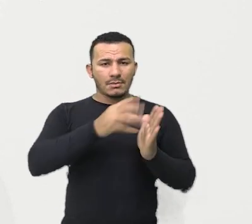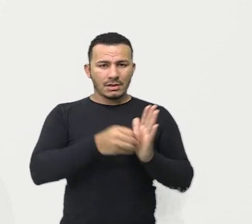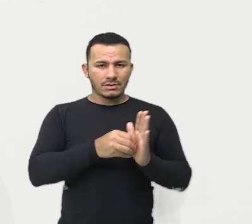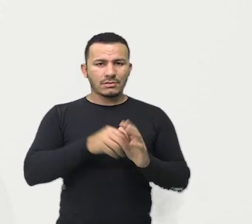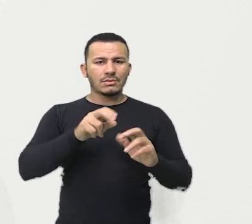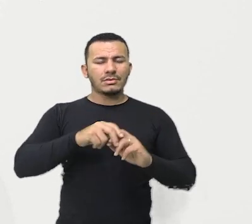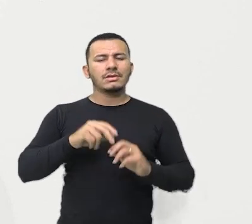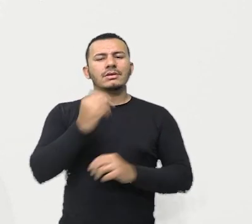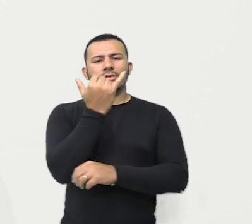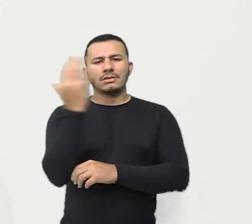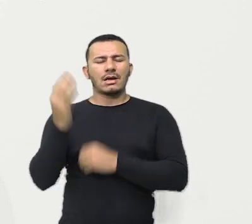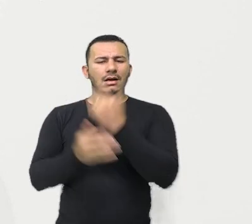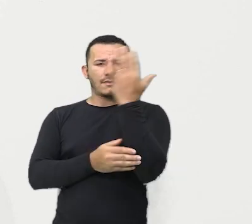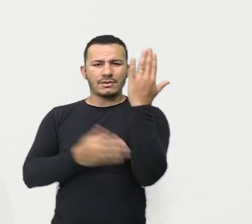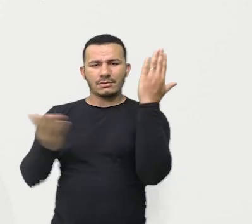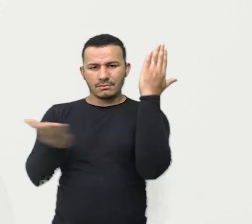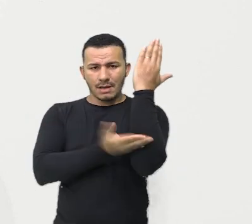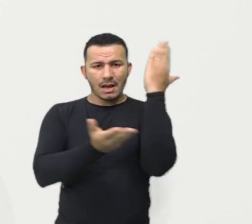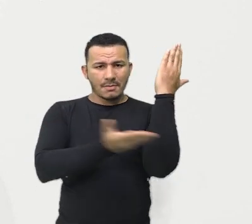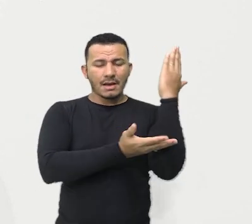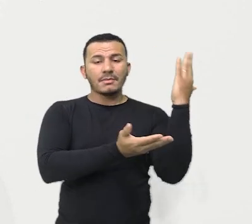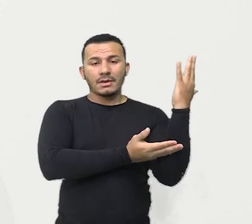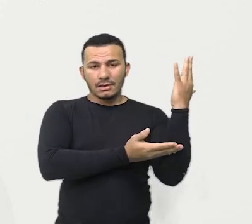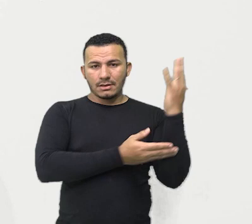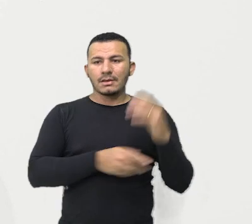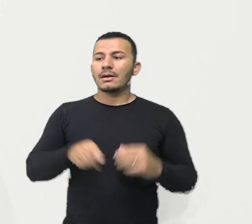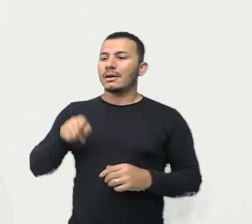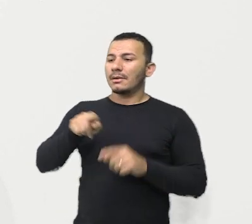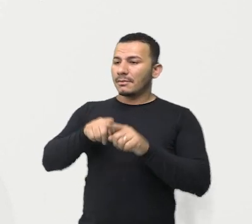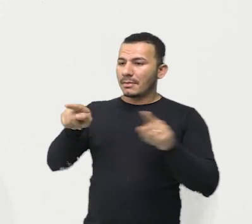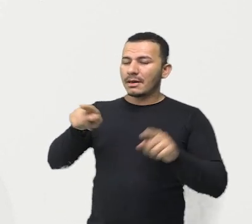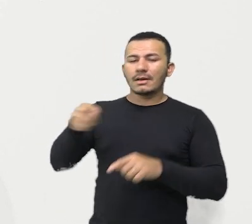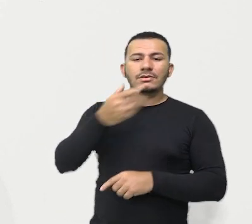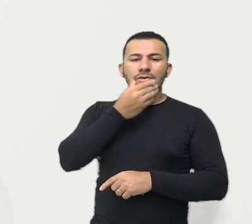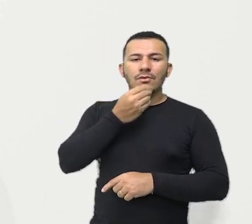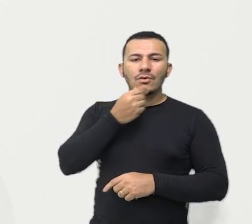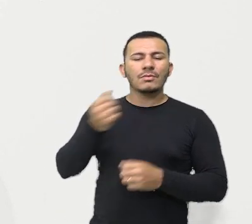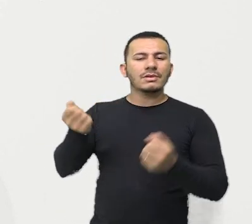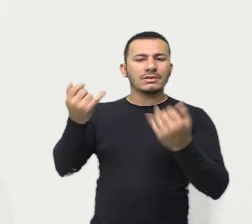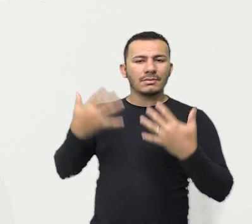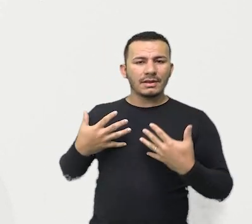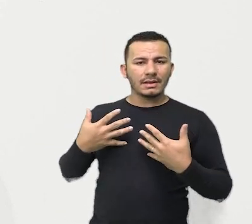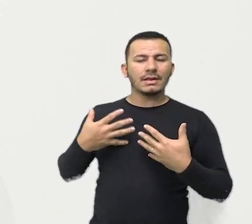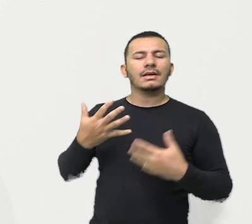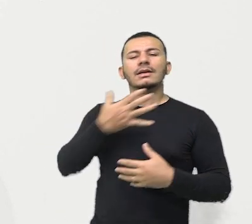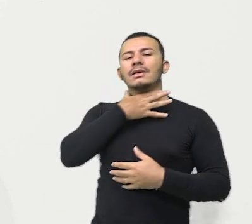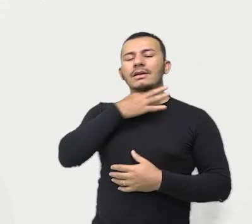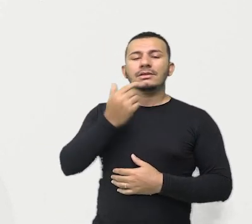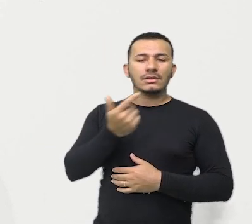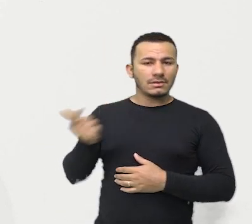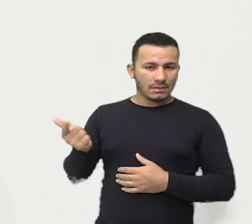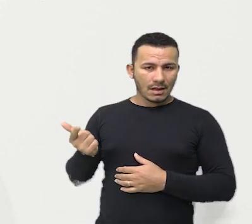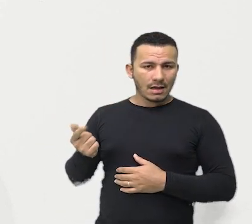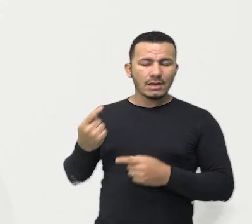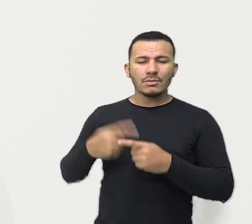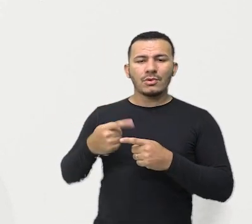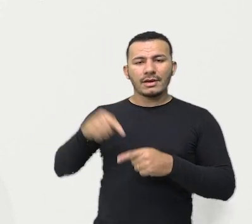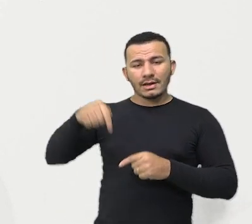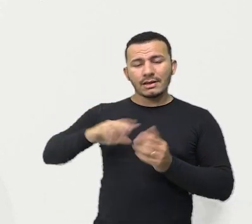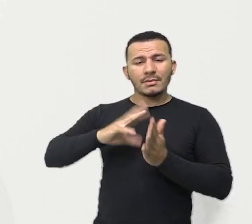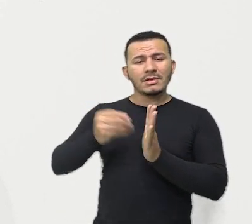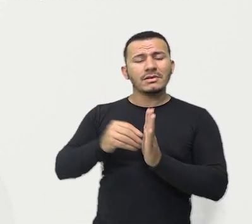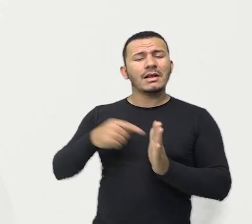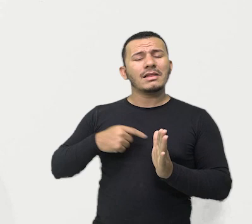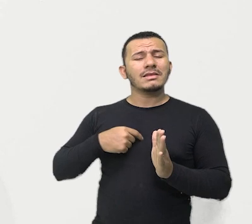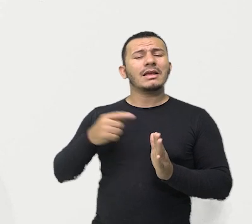sendo destruída e tudo mais. E a personagem diz que não tem crise, pois trabalho tem em abundância